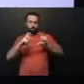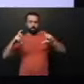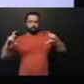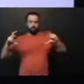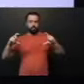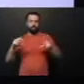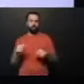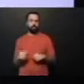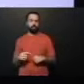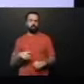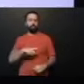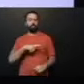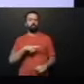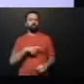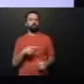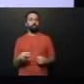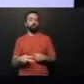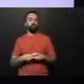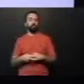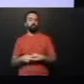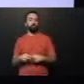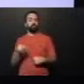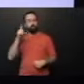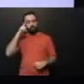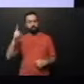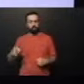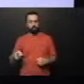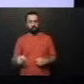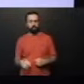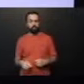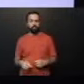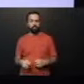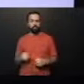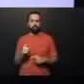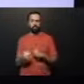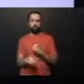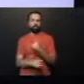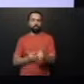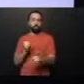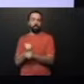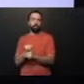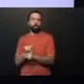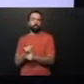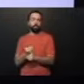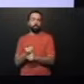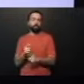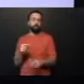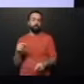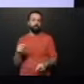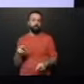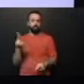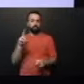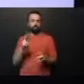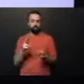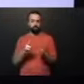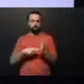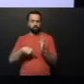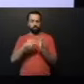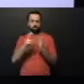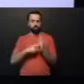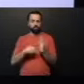há verbos no imperativo. Pinte-os de azul. Quais são? Qual é o trecho? Vamos ler?